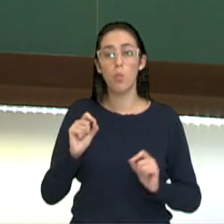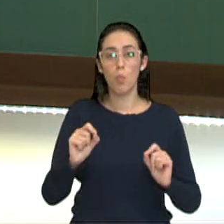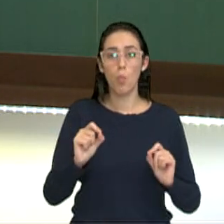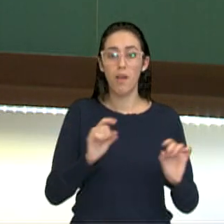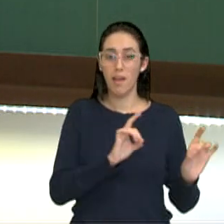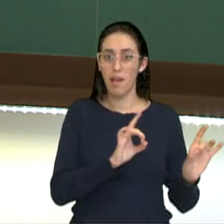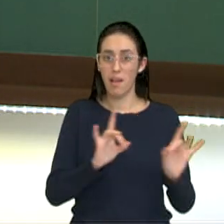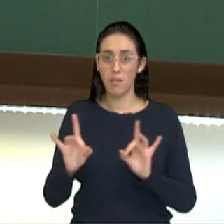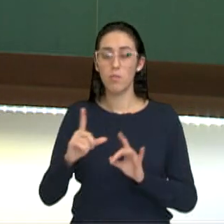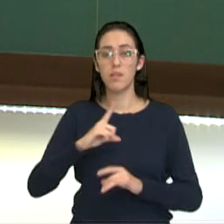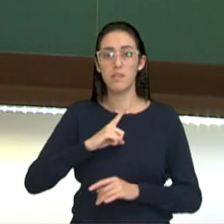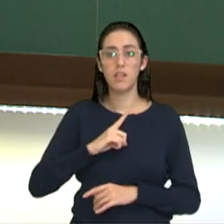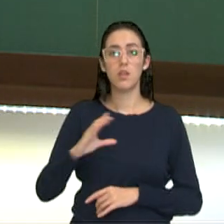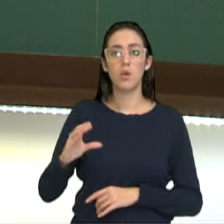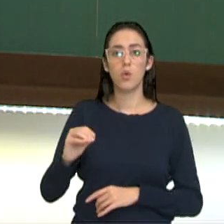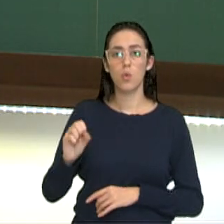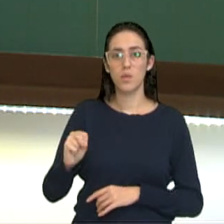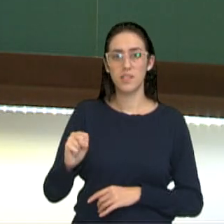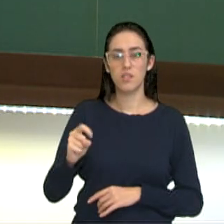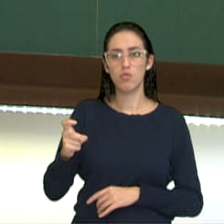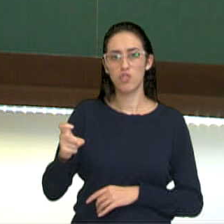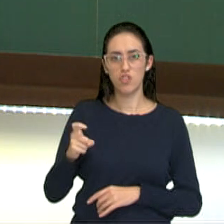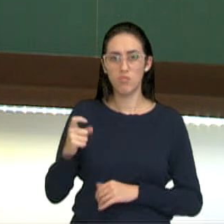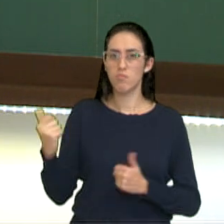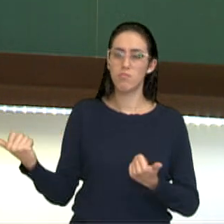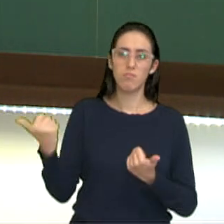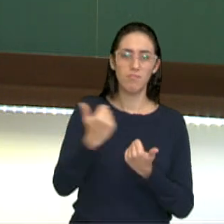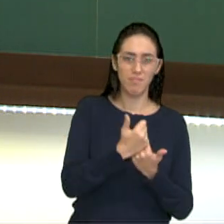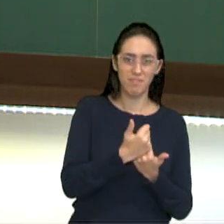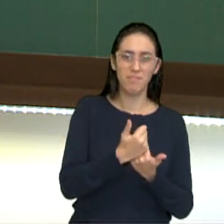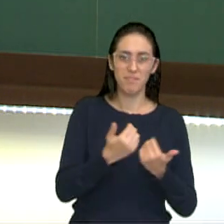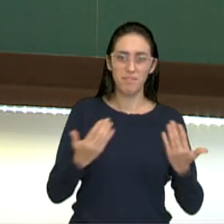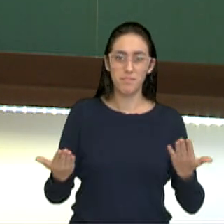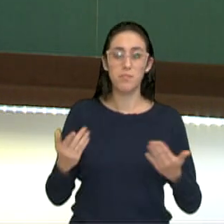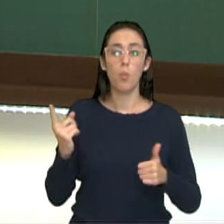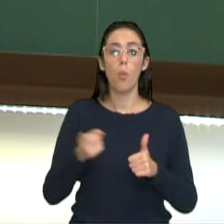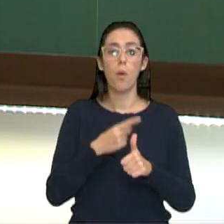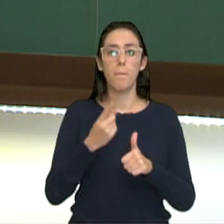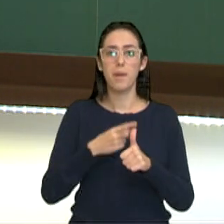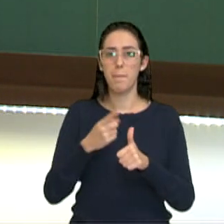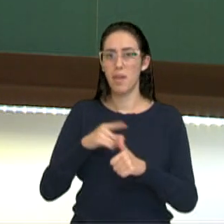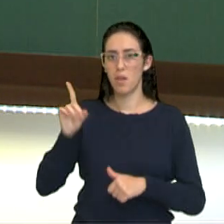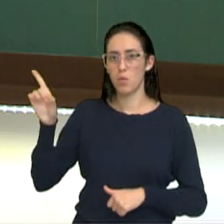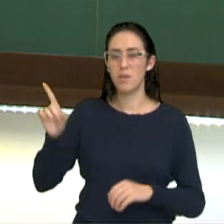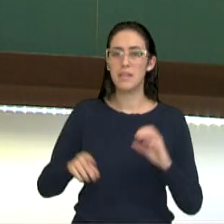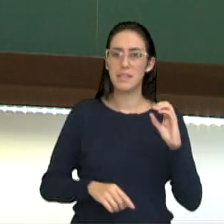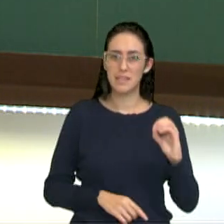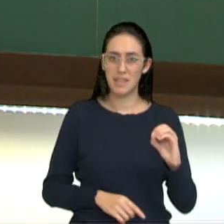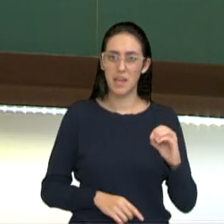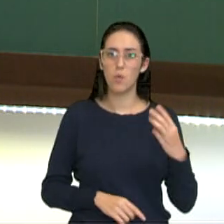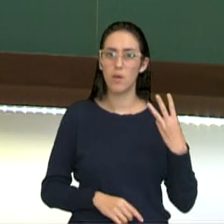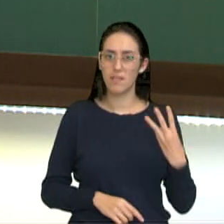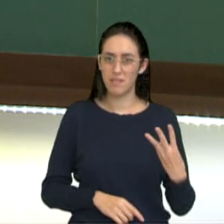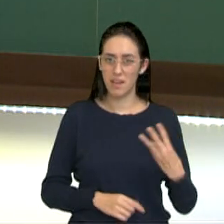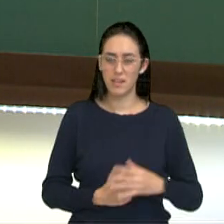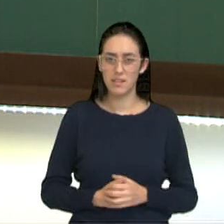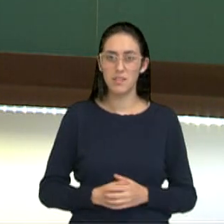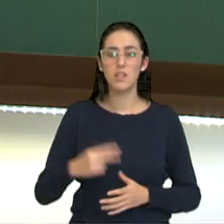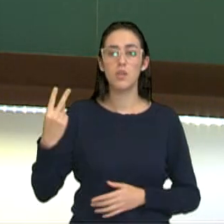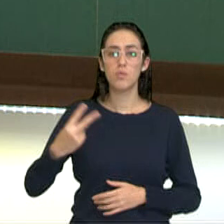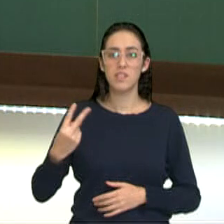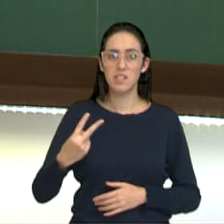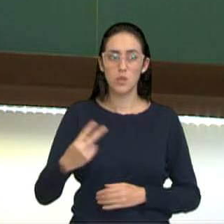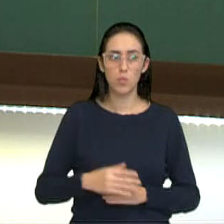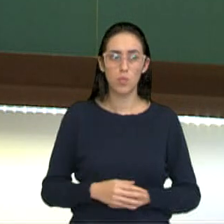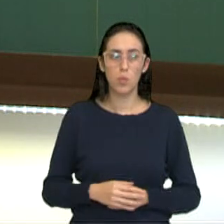o cosseno de x, eu substituo os valores. Então, para o primeiro eu tenho 0 e 3, para o segundo